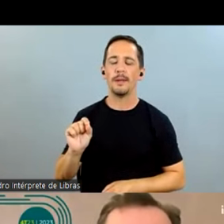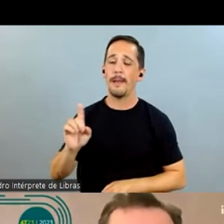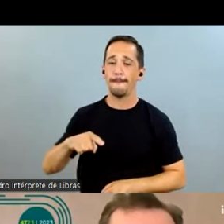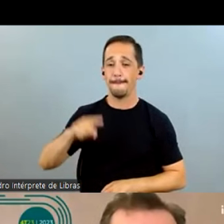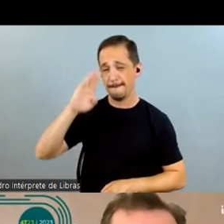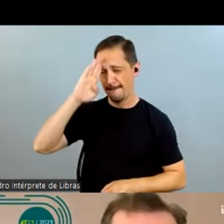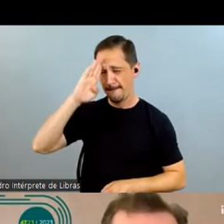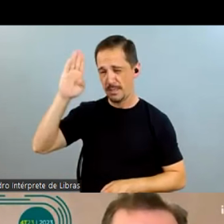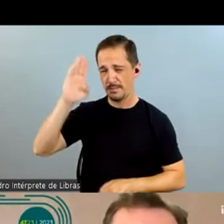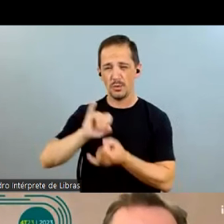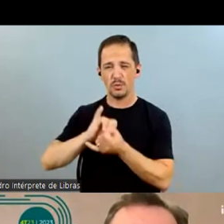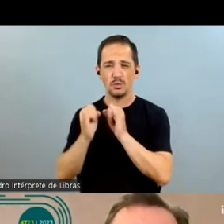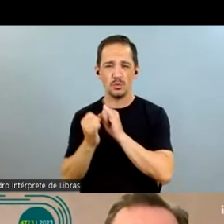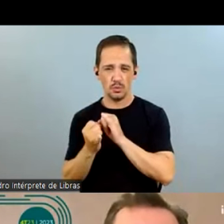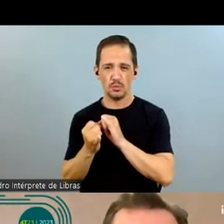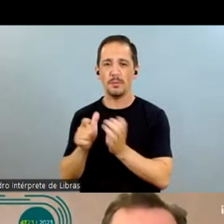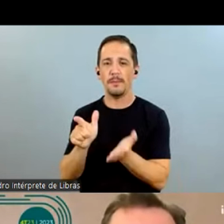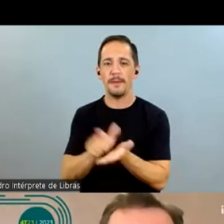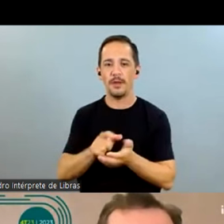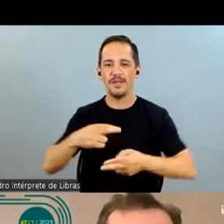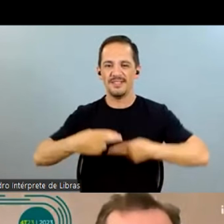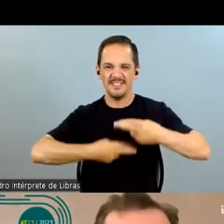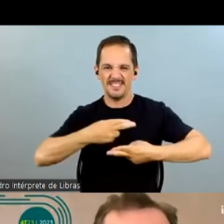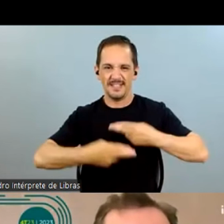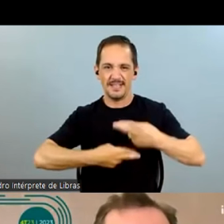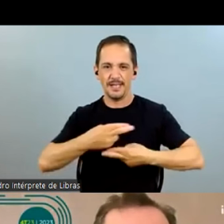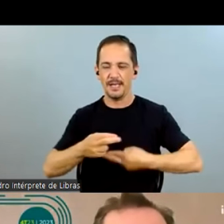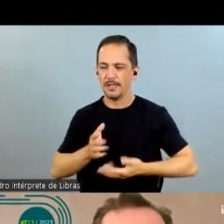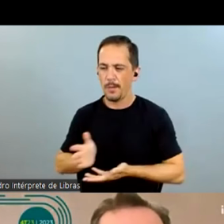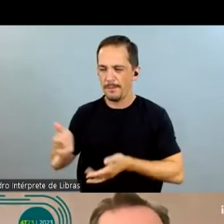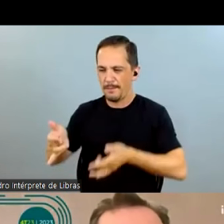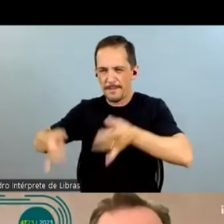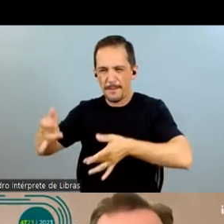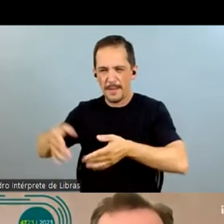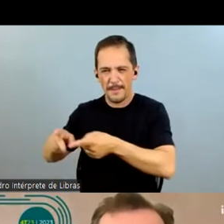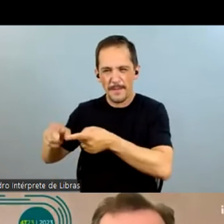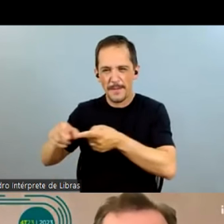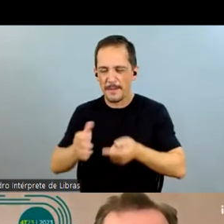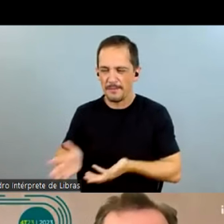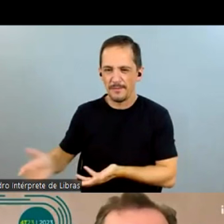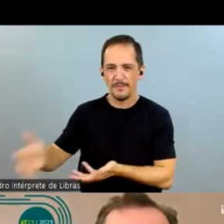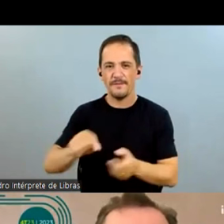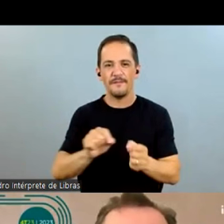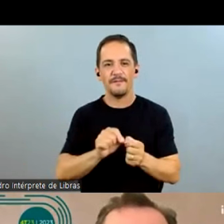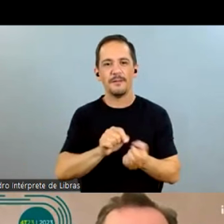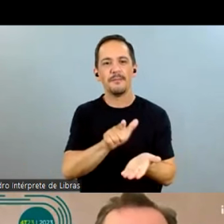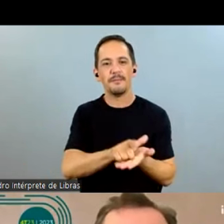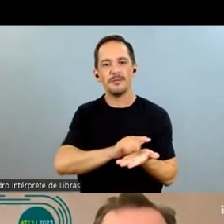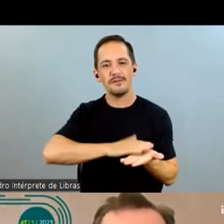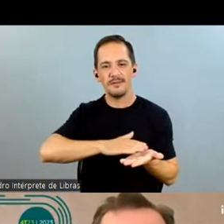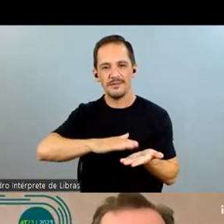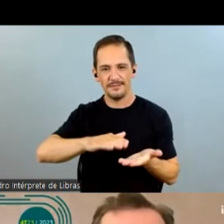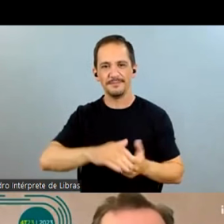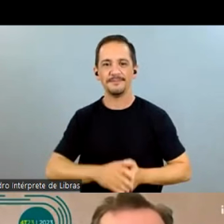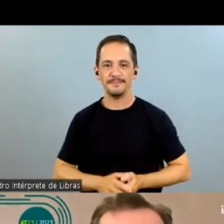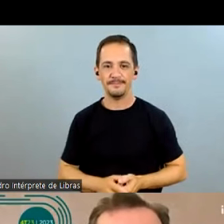para produção de papéis reciclados que é basicamente o papel para para papelão do lado que é a maior parte do nosso negócio né então caíram